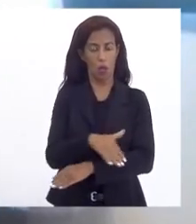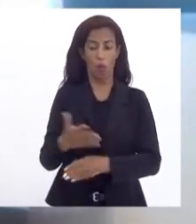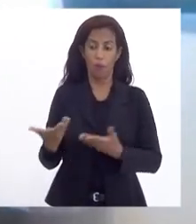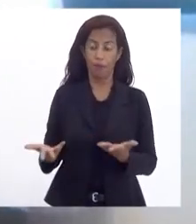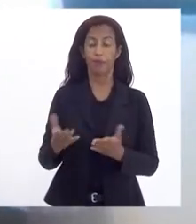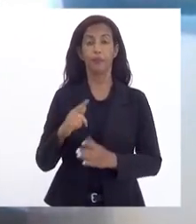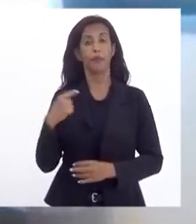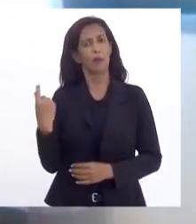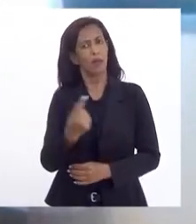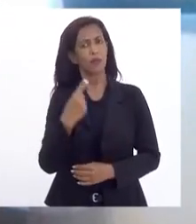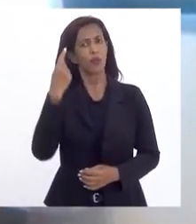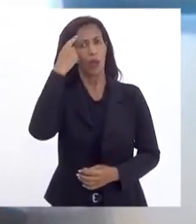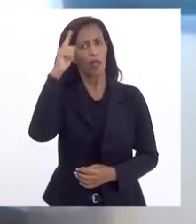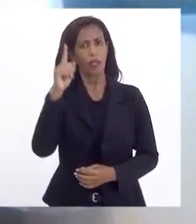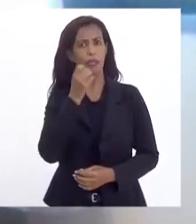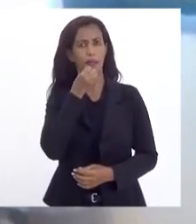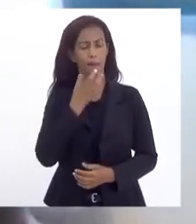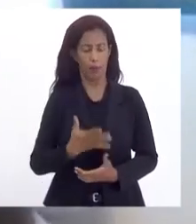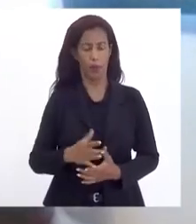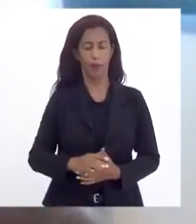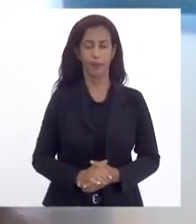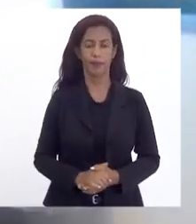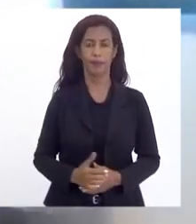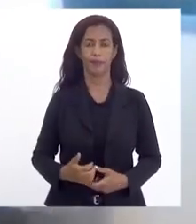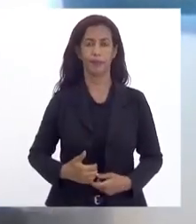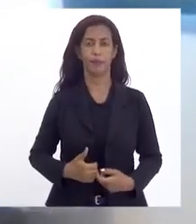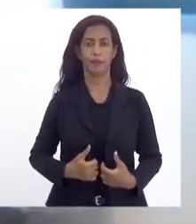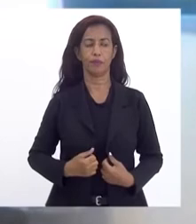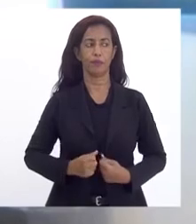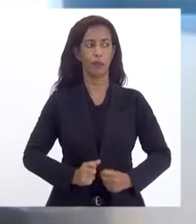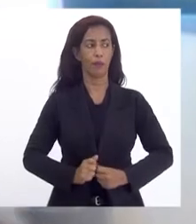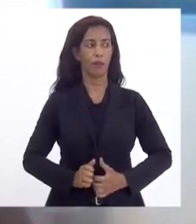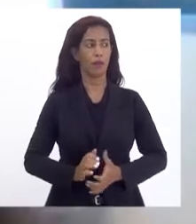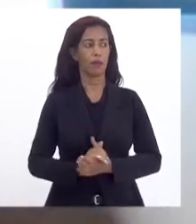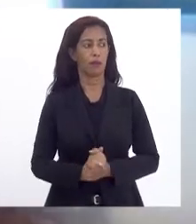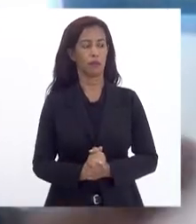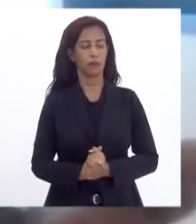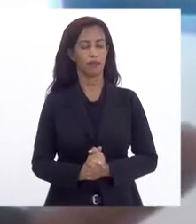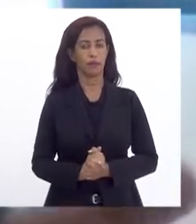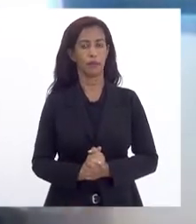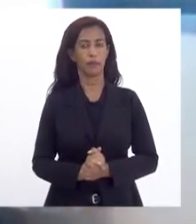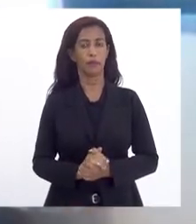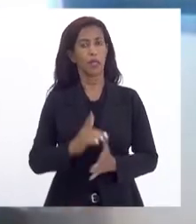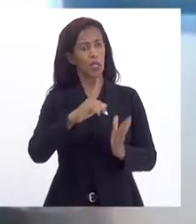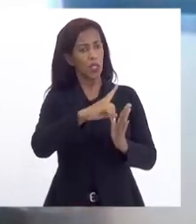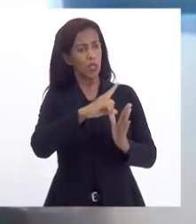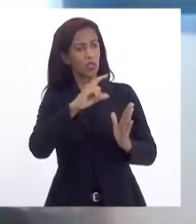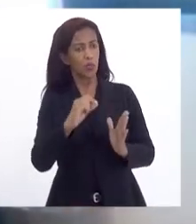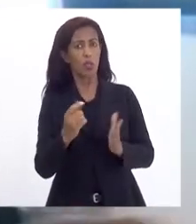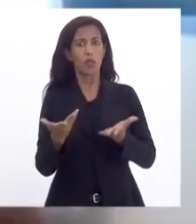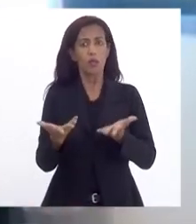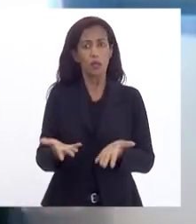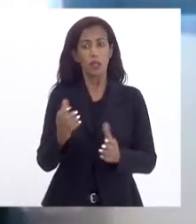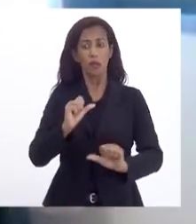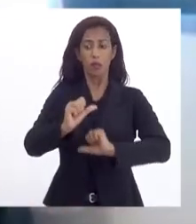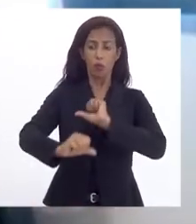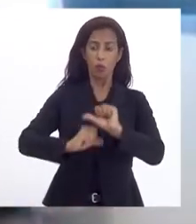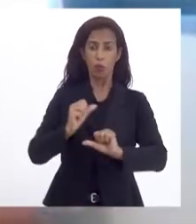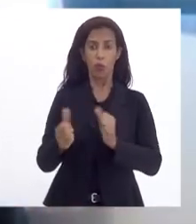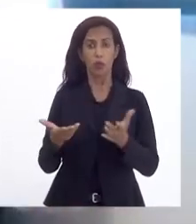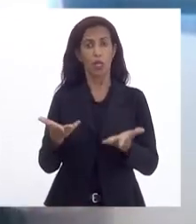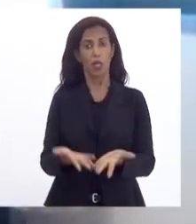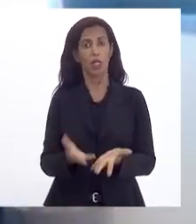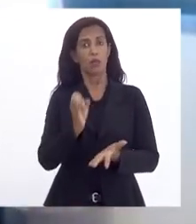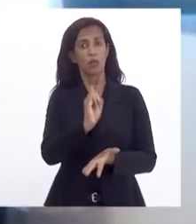mas no geral a ideia é boa, muito boa. O que eu quero dizer é o seguinte, indicação simples, vamos mudar isso, porque daqui a pouco cada